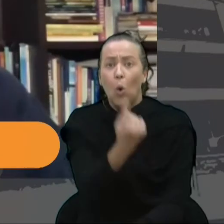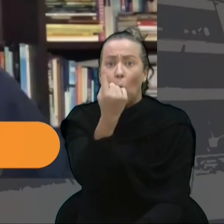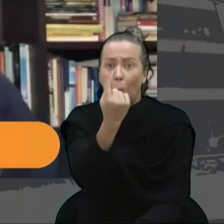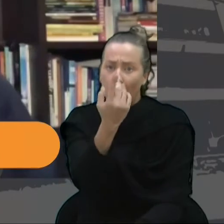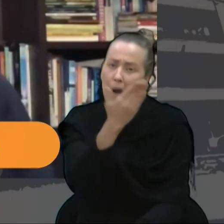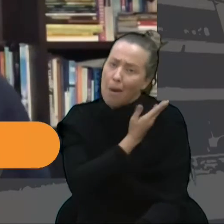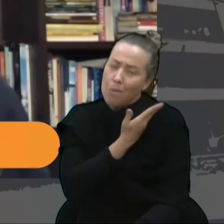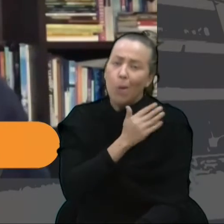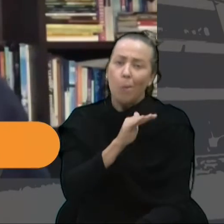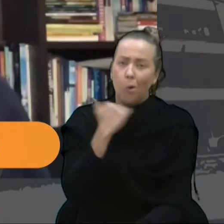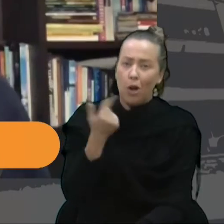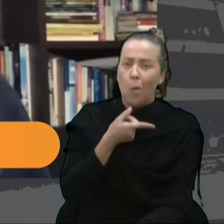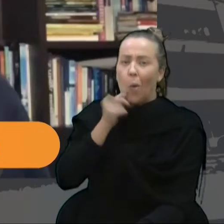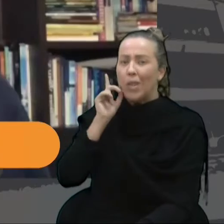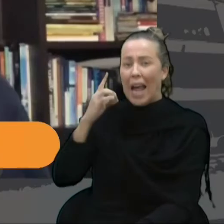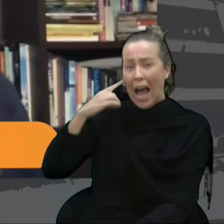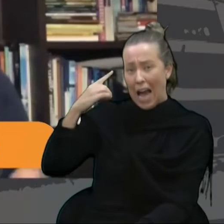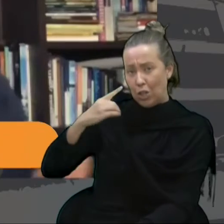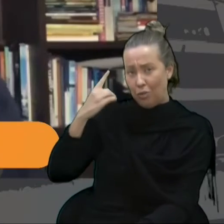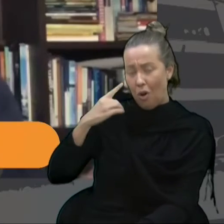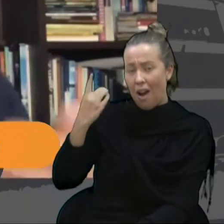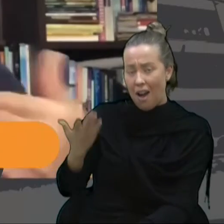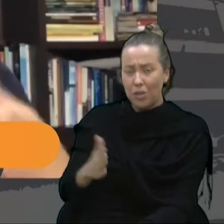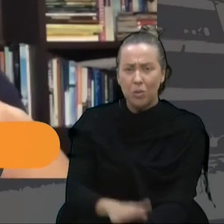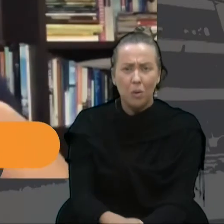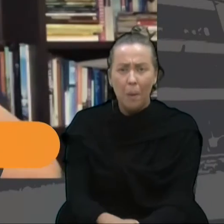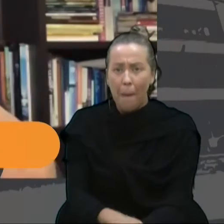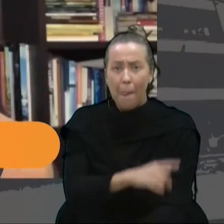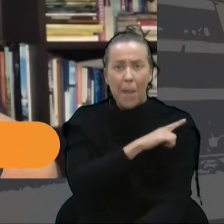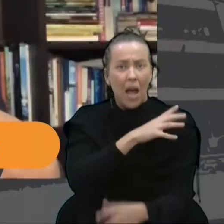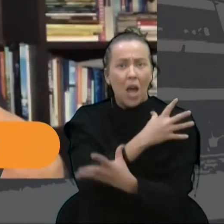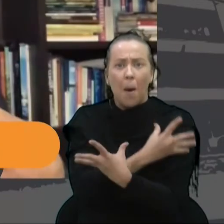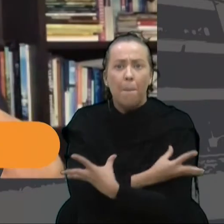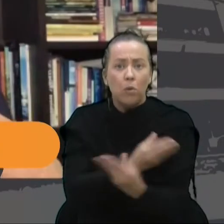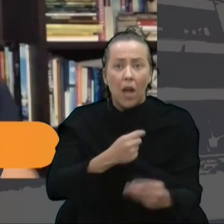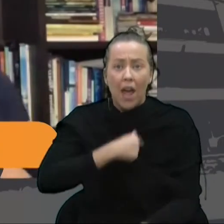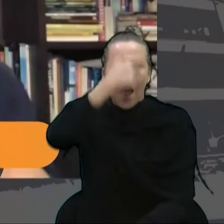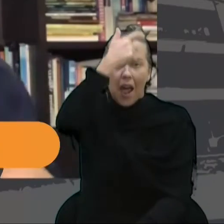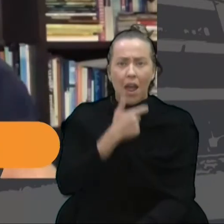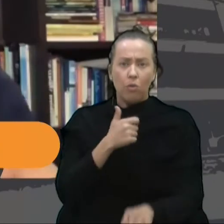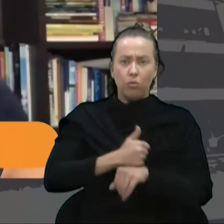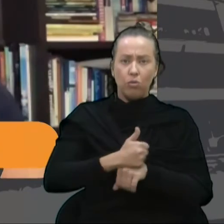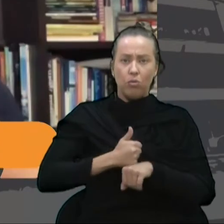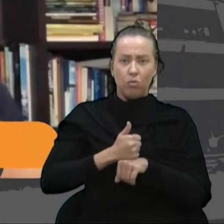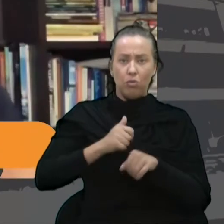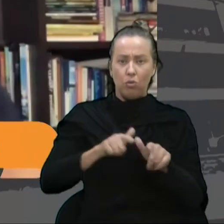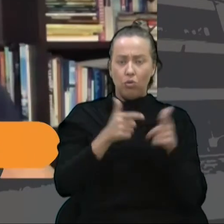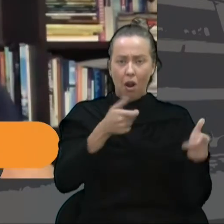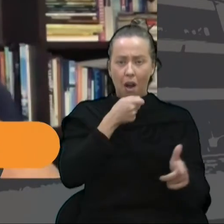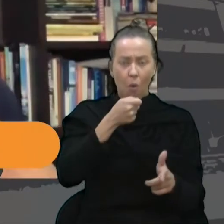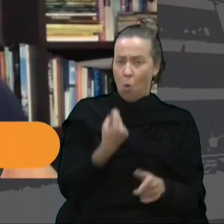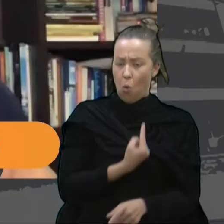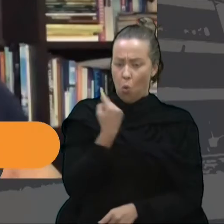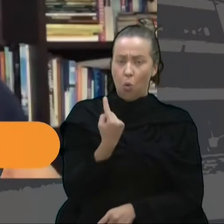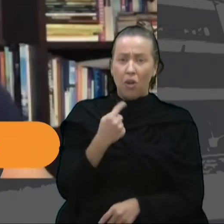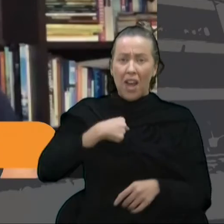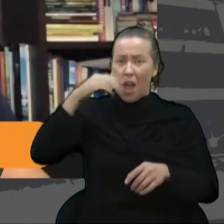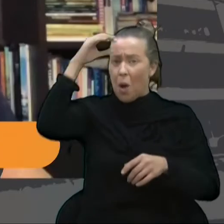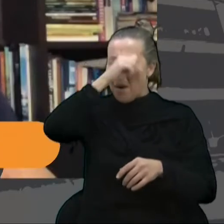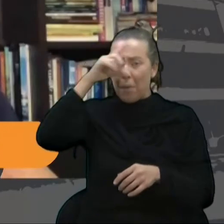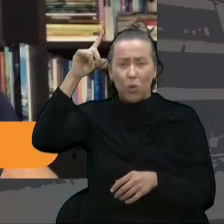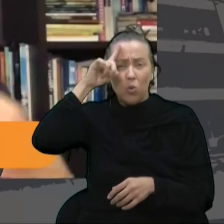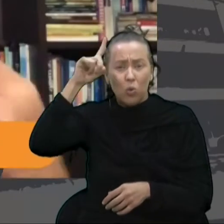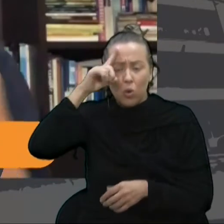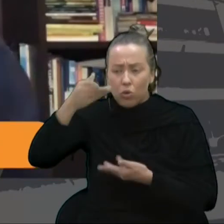ontem, um advogado. Então, o único jornalista sou eu. E eu aprendo muito com eles todos os